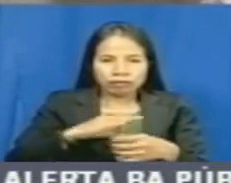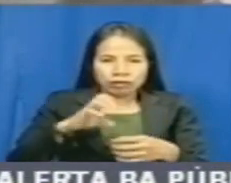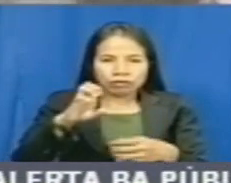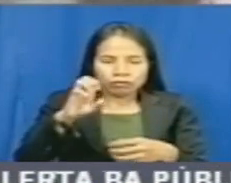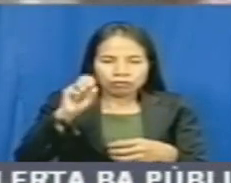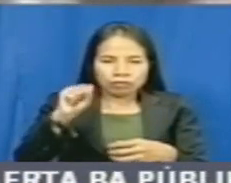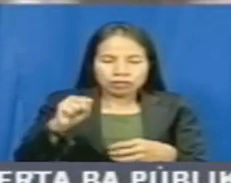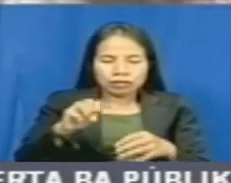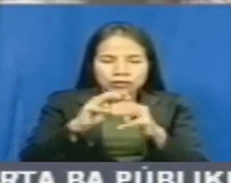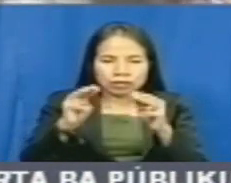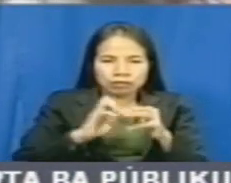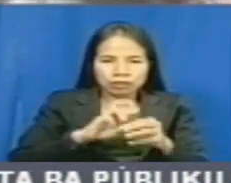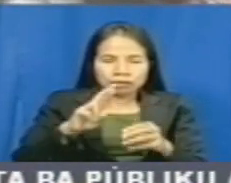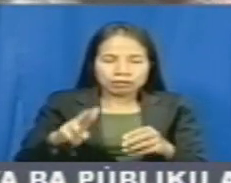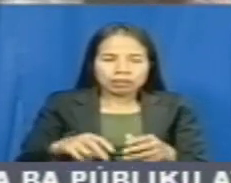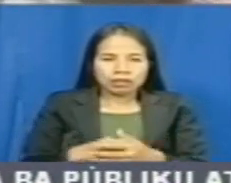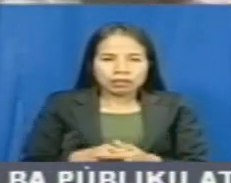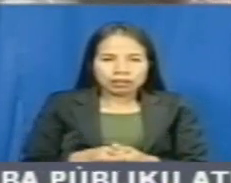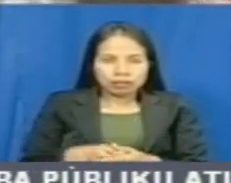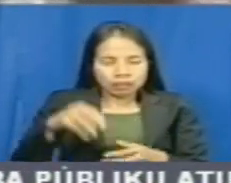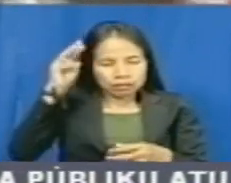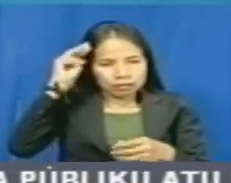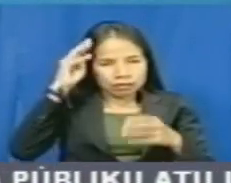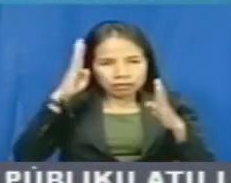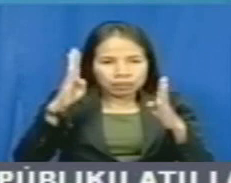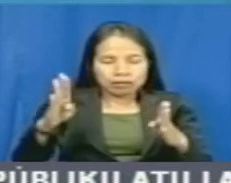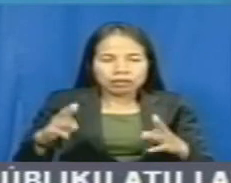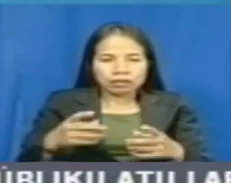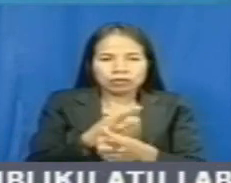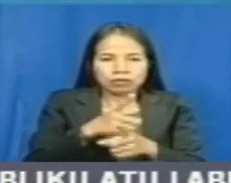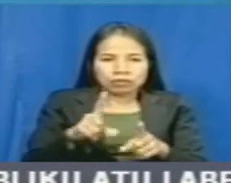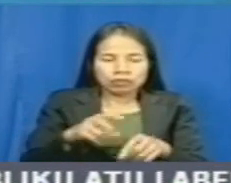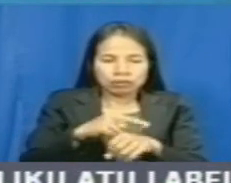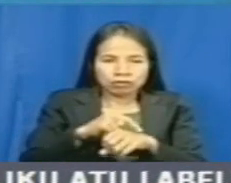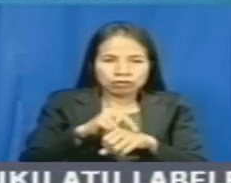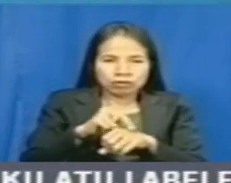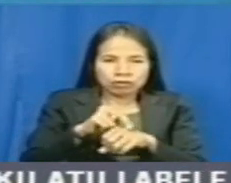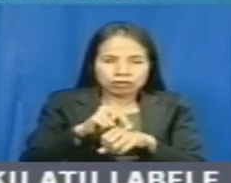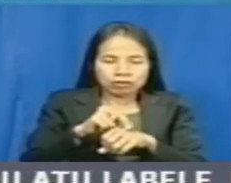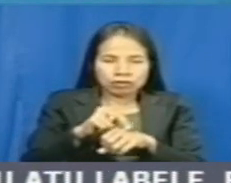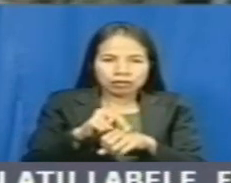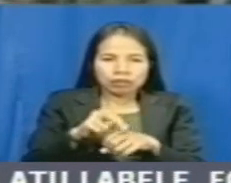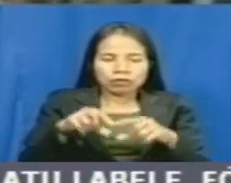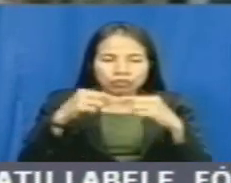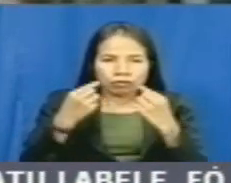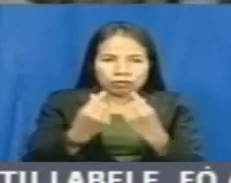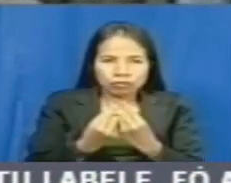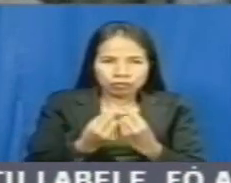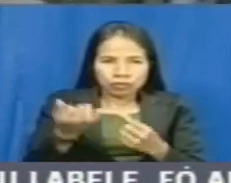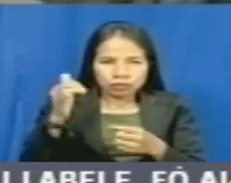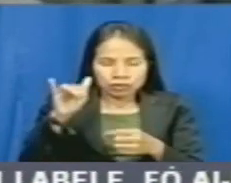Armeira. Ministro, assunto combatente de libertação nacional, Júlio Saramento Metamalik, Hateten, arte marciais no arte rituais